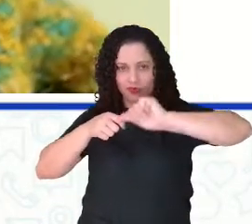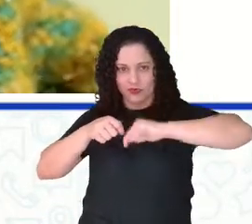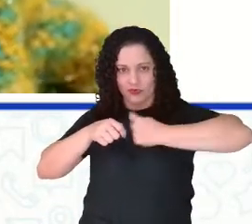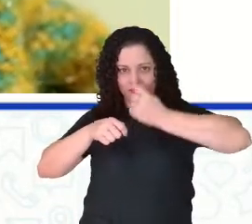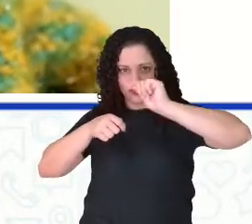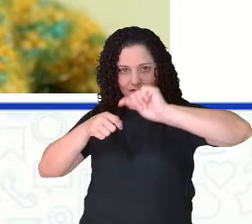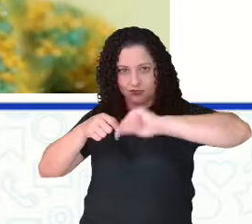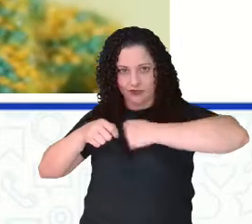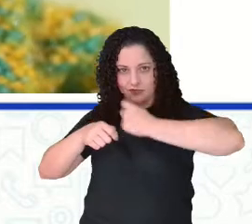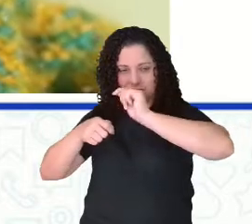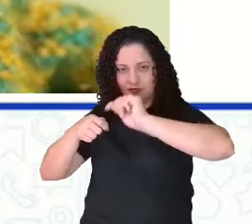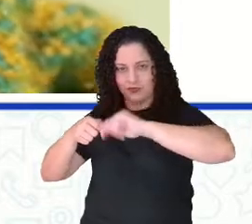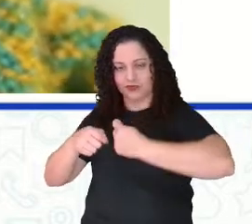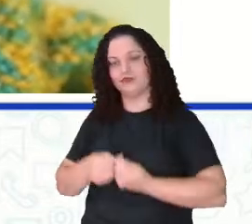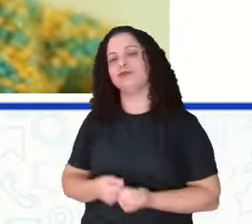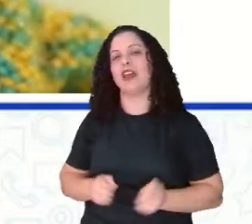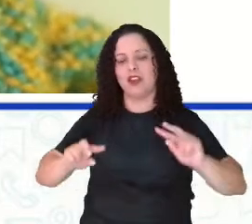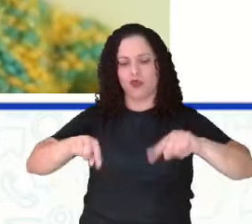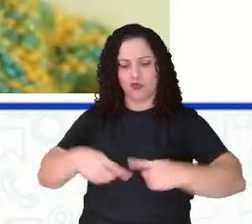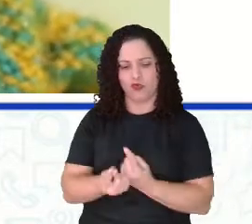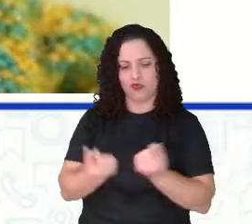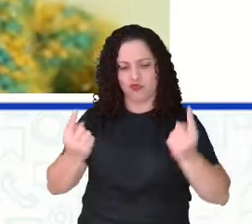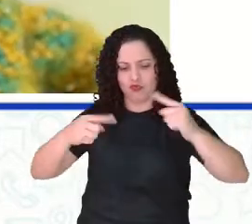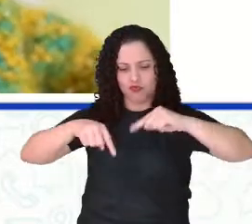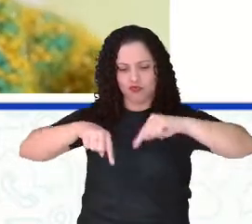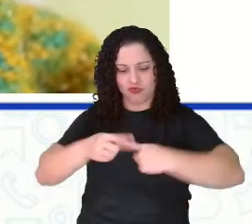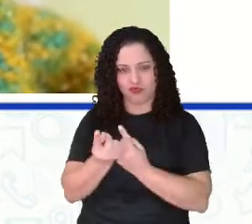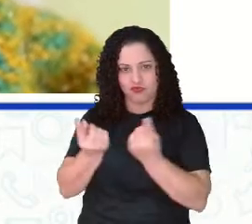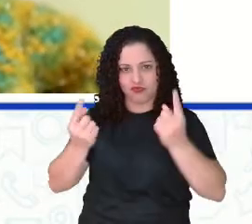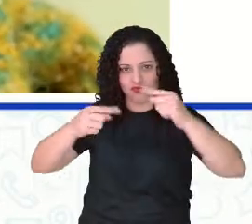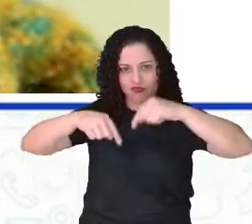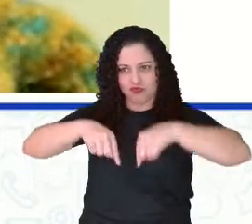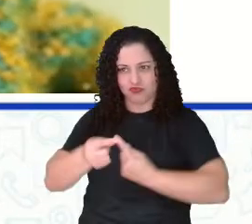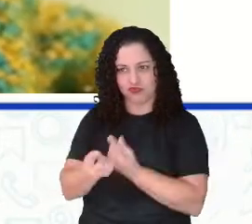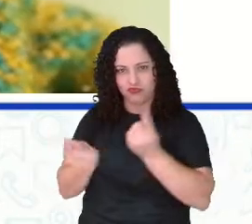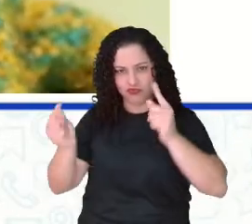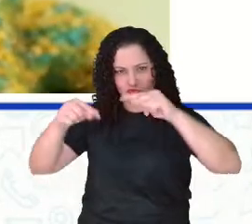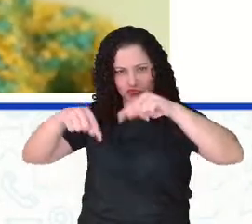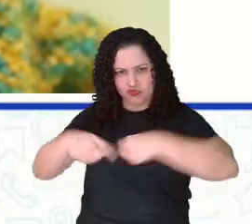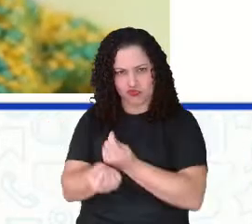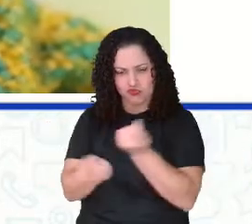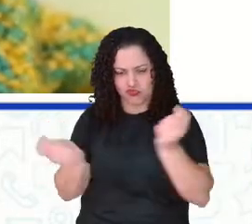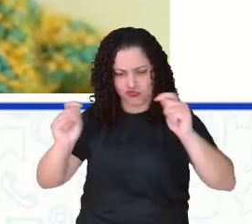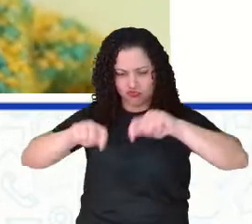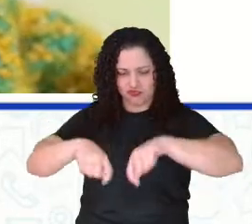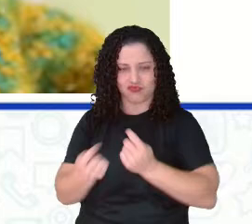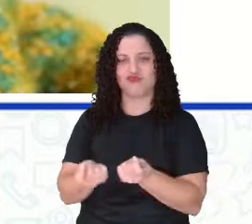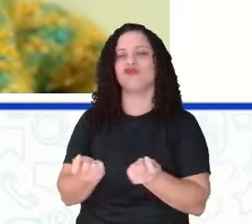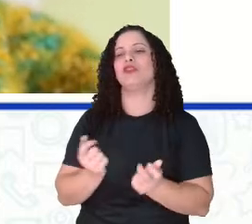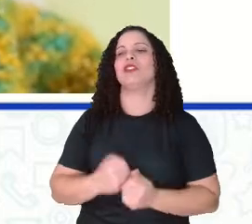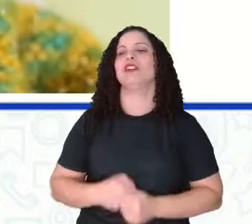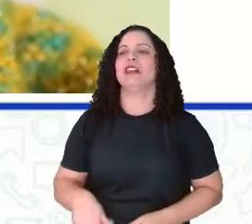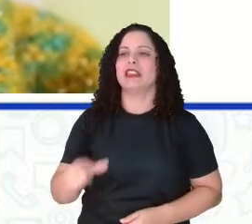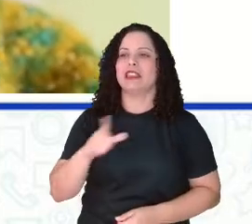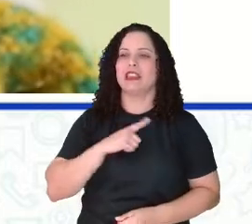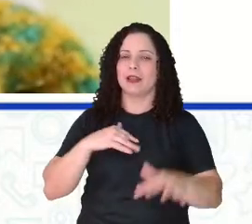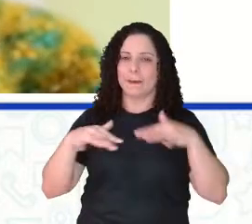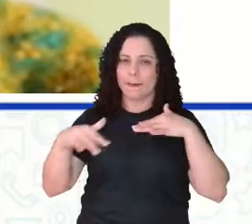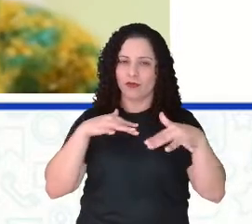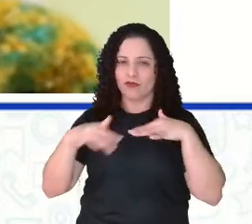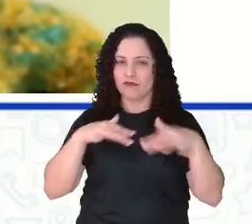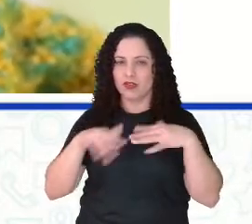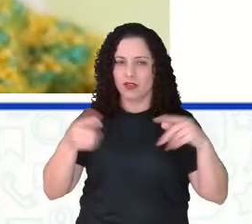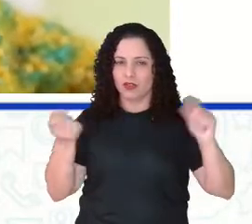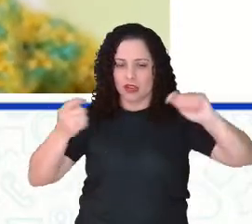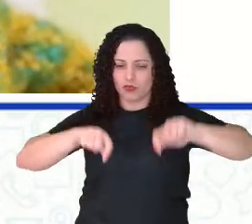tem toda uma parte aí entrelaçando uma linha com outra, ela tem todo um movimento